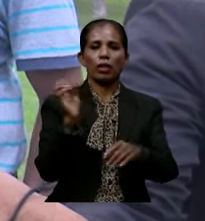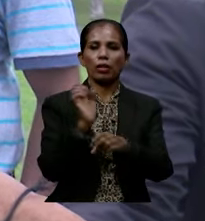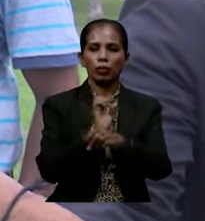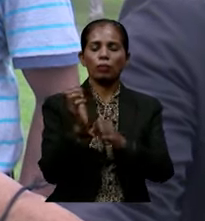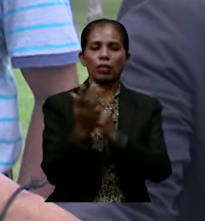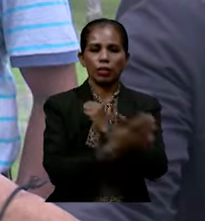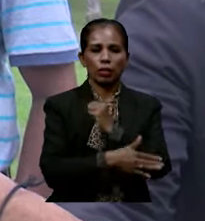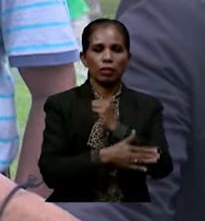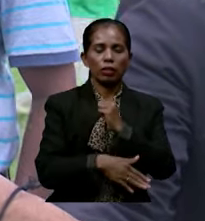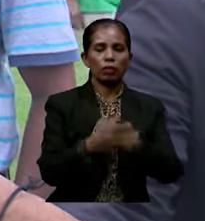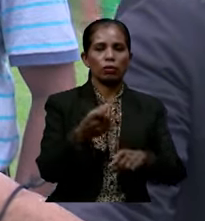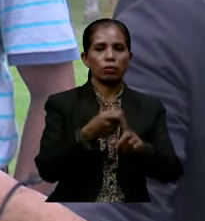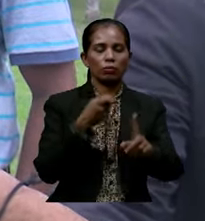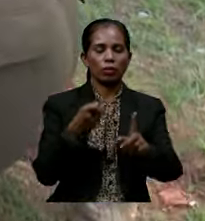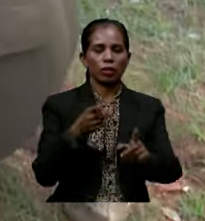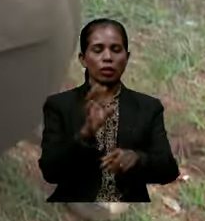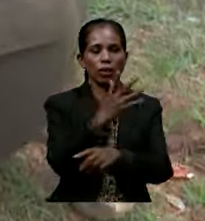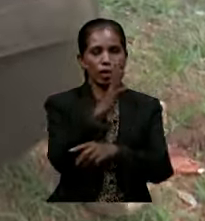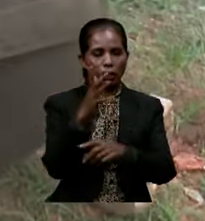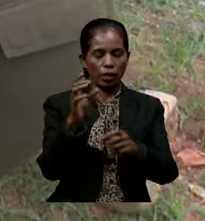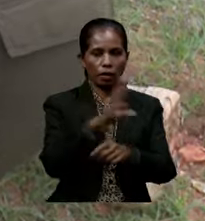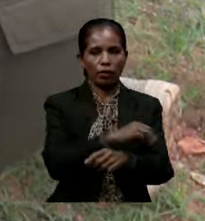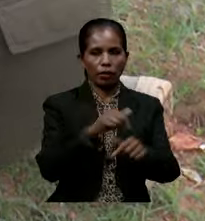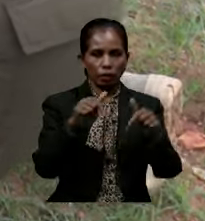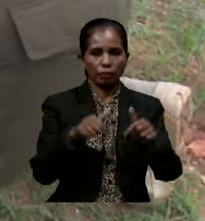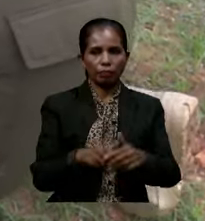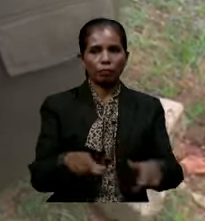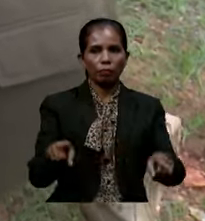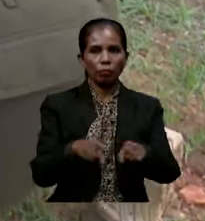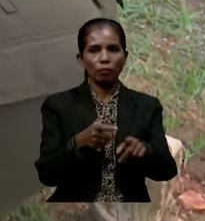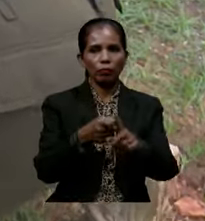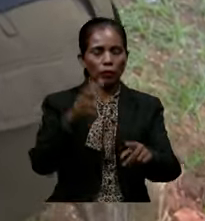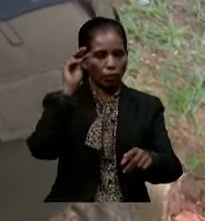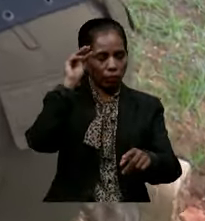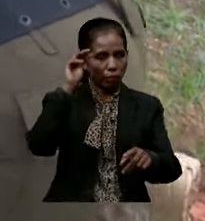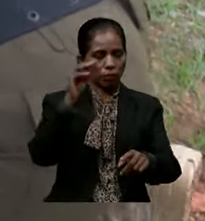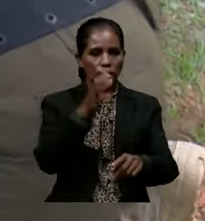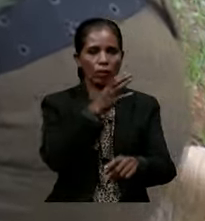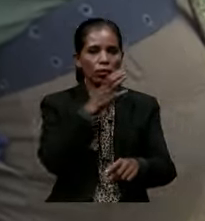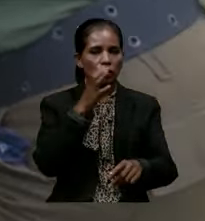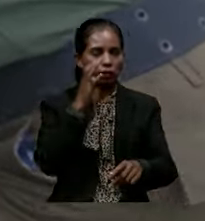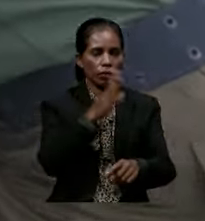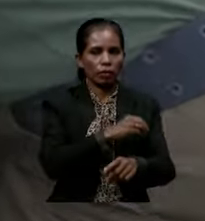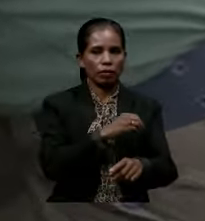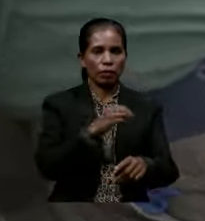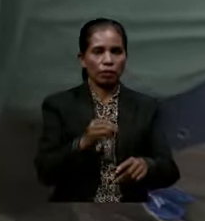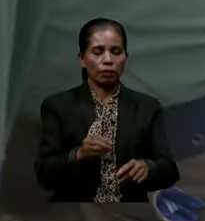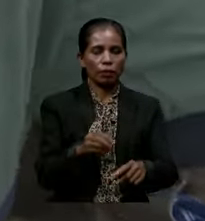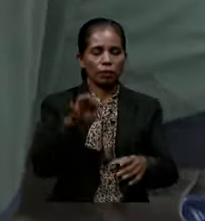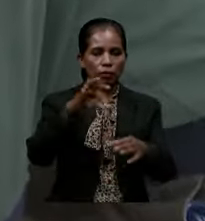nasau liusi be ai kamili dane tambane makane sa usi misteru ai kultura pecuária pesca e